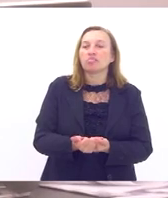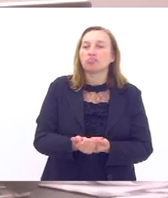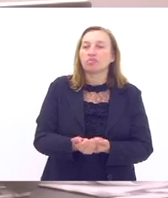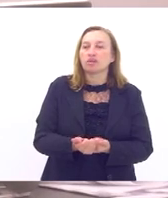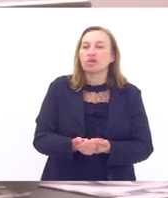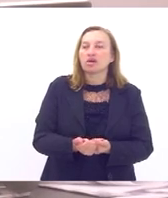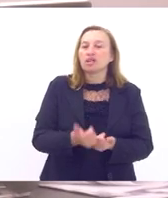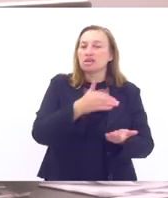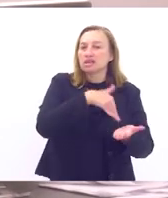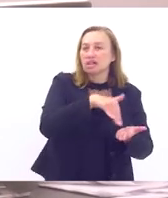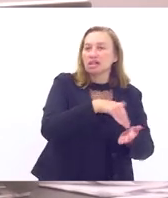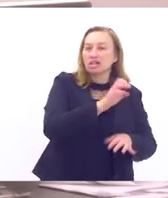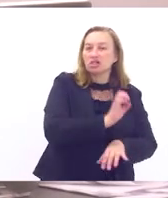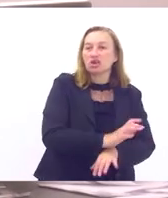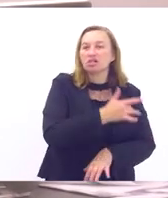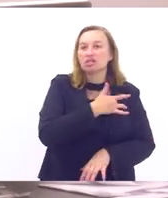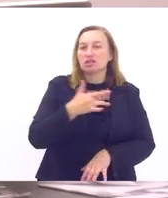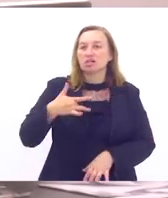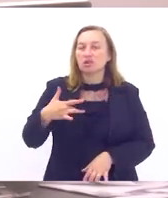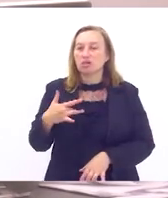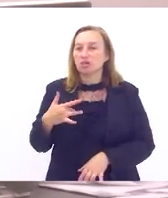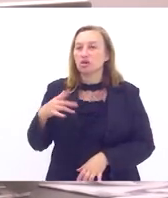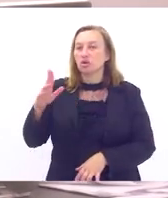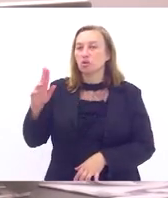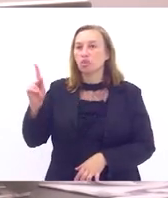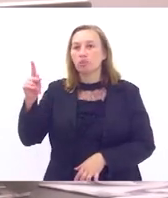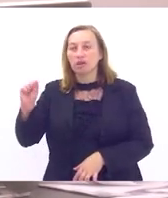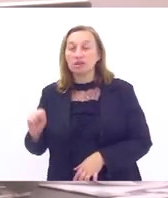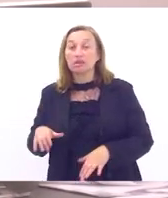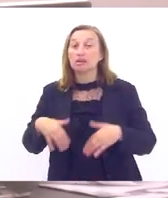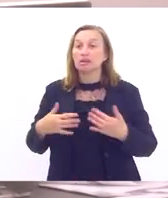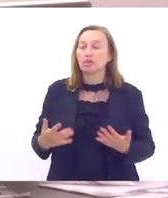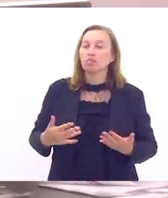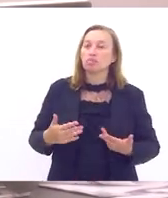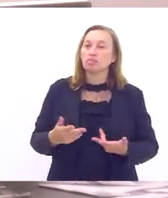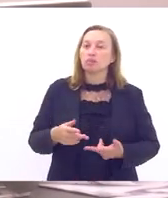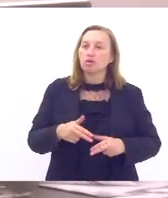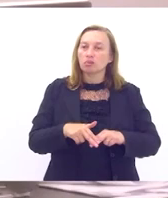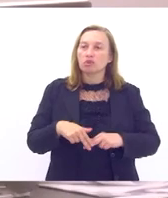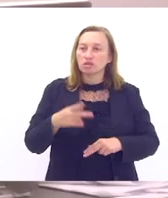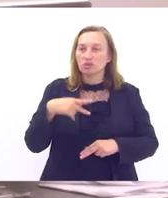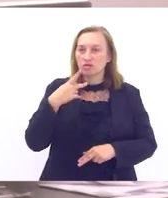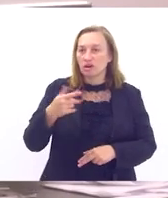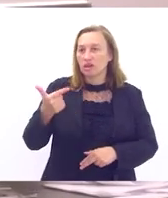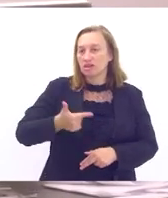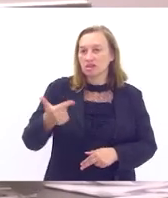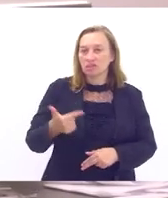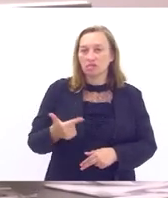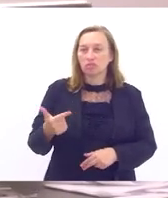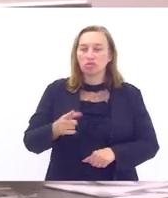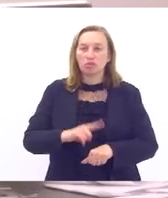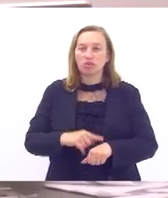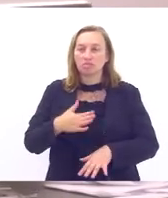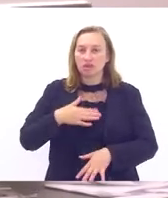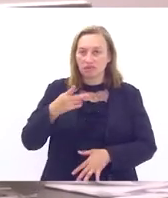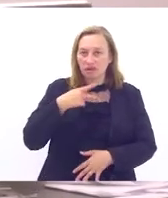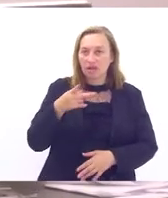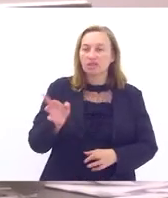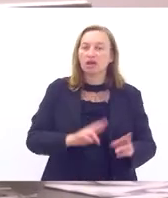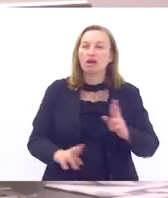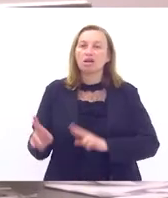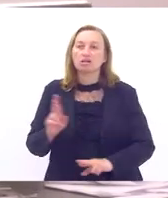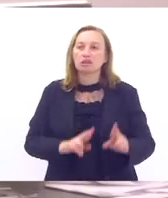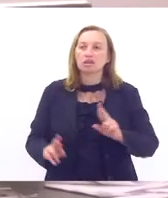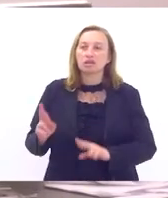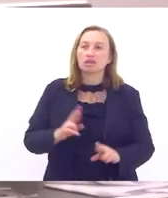entre a Secretaria de Estado de Saúde e a UPAs. E, com isso, eu passo à segunda parte da minha fala, que está